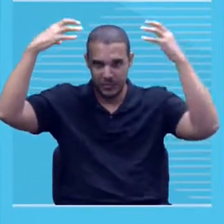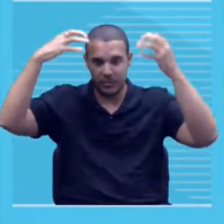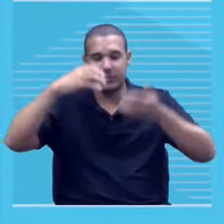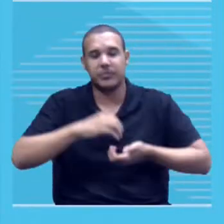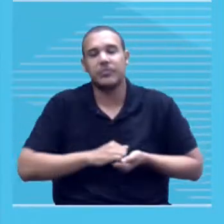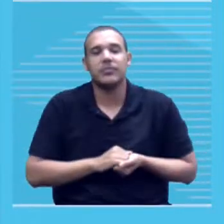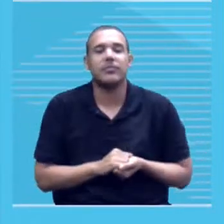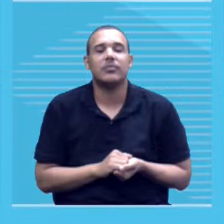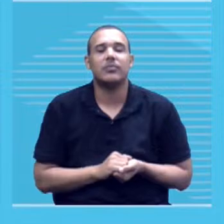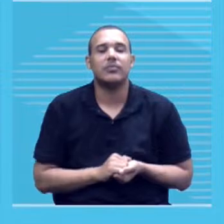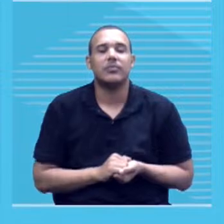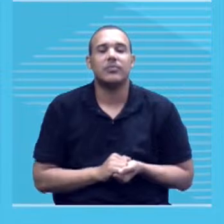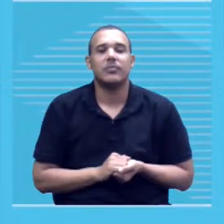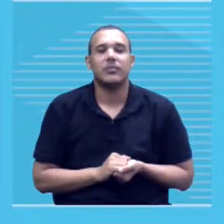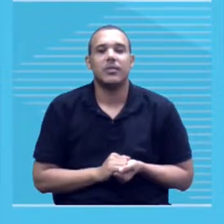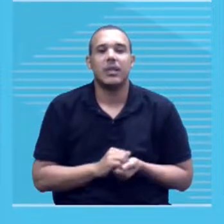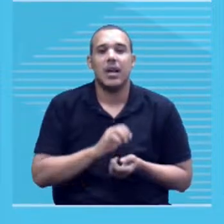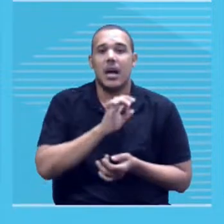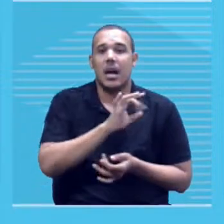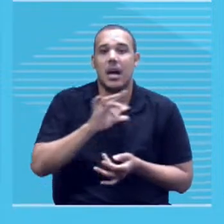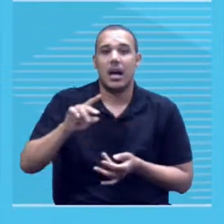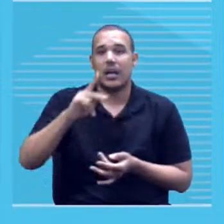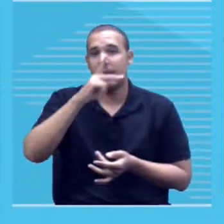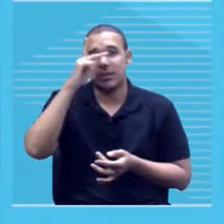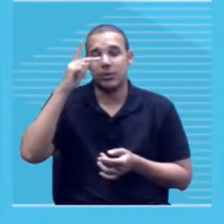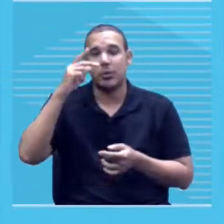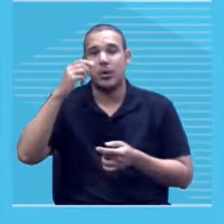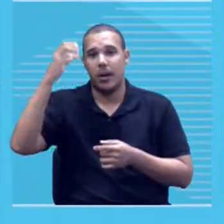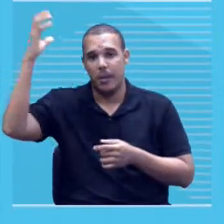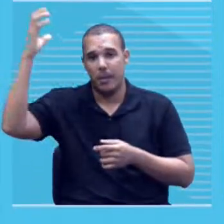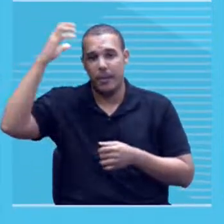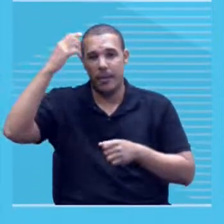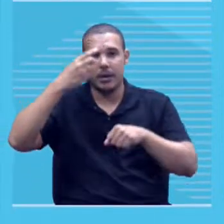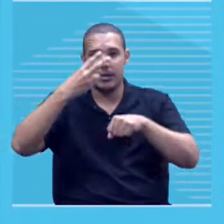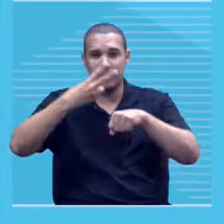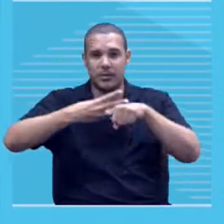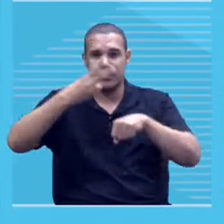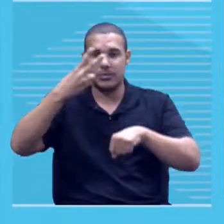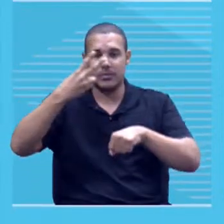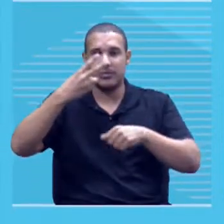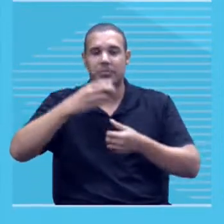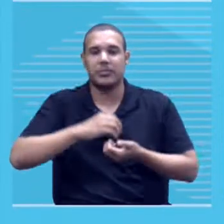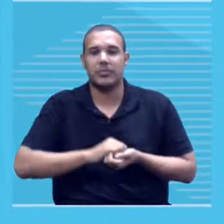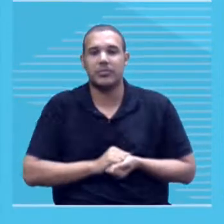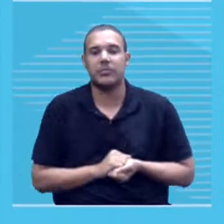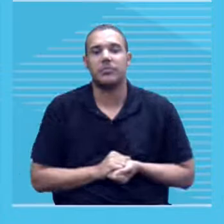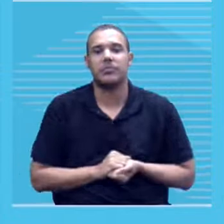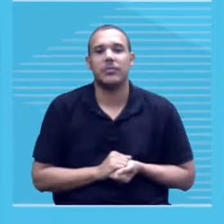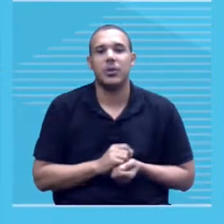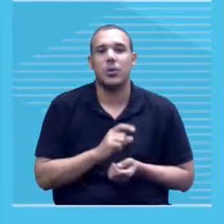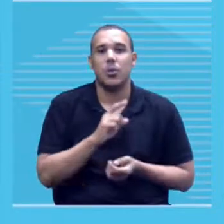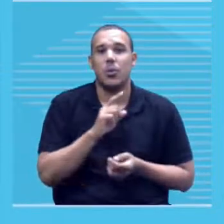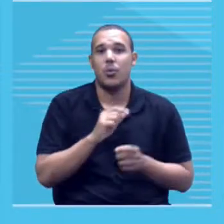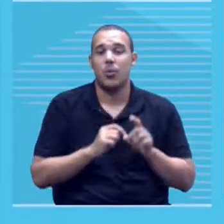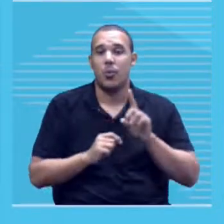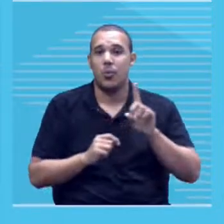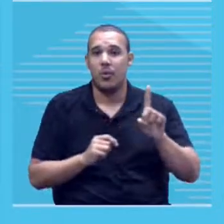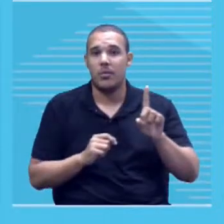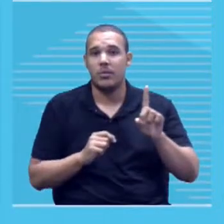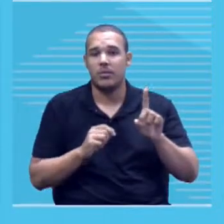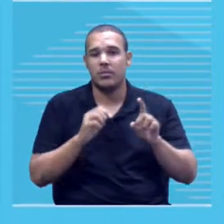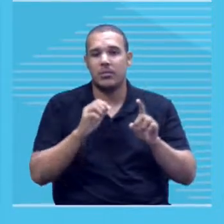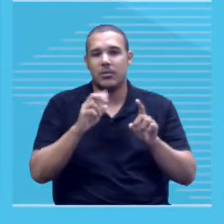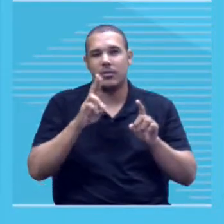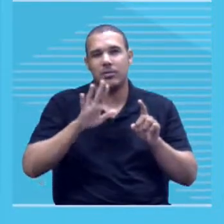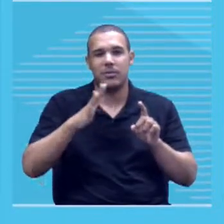A questão falou que cada pessoa toma 2 banhos. Se cada pessoa toma 2 banhos, uma pessoa gasta 24